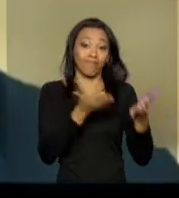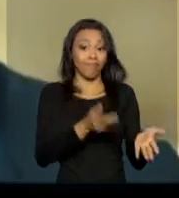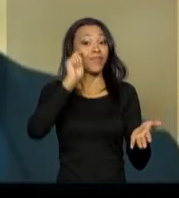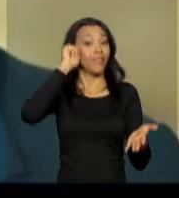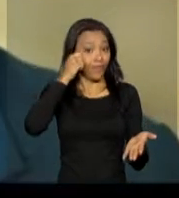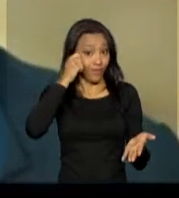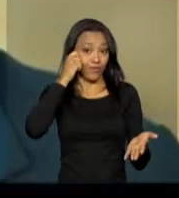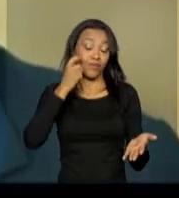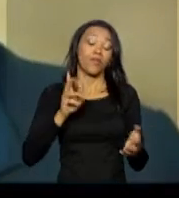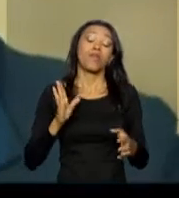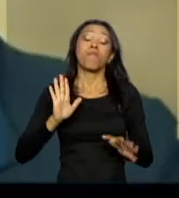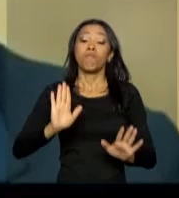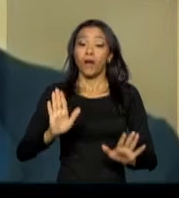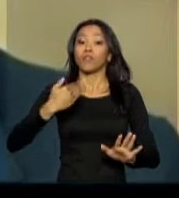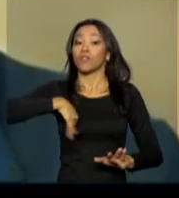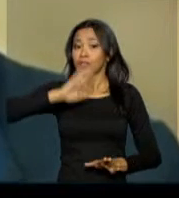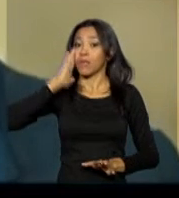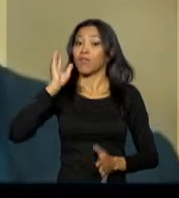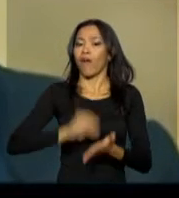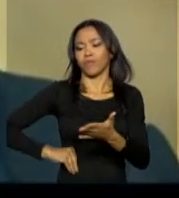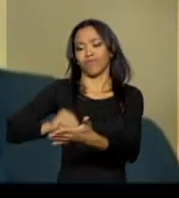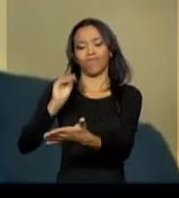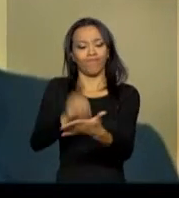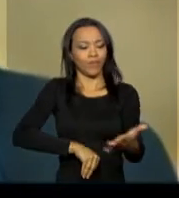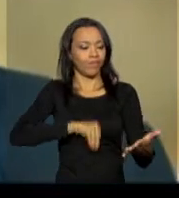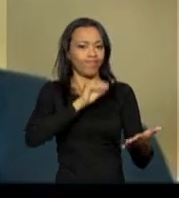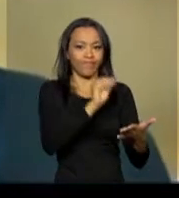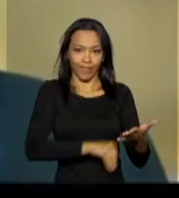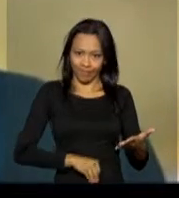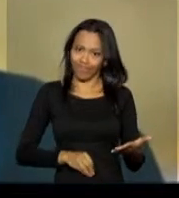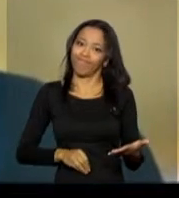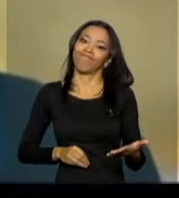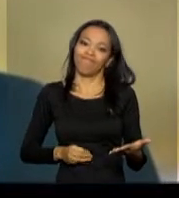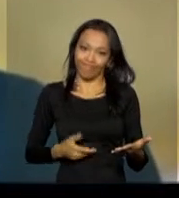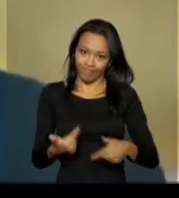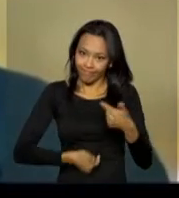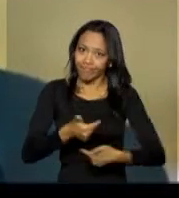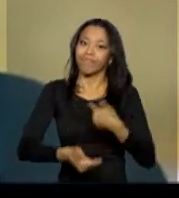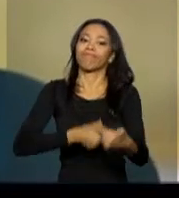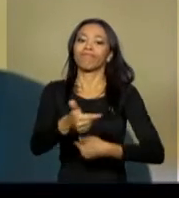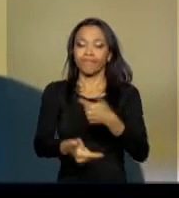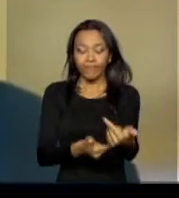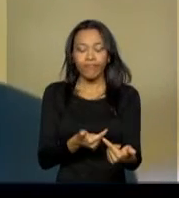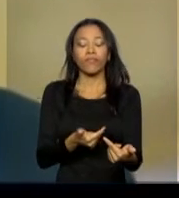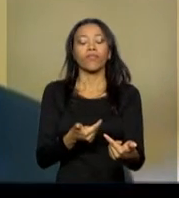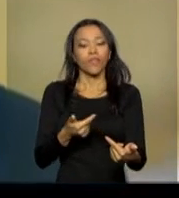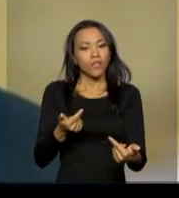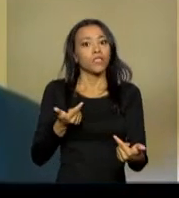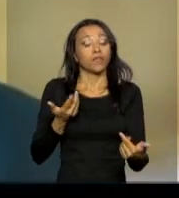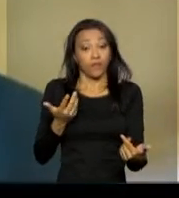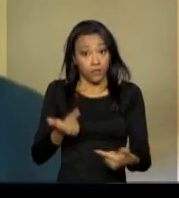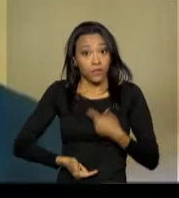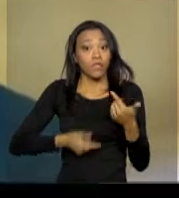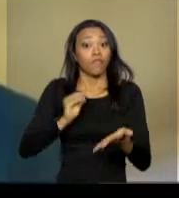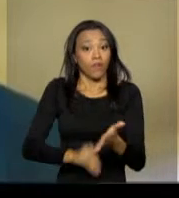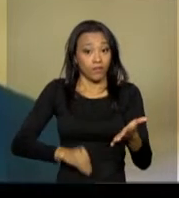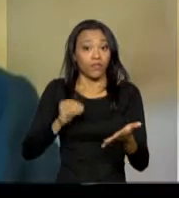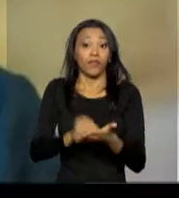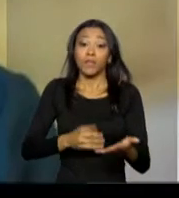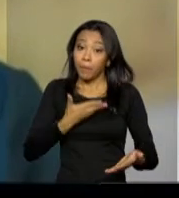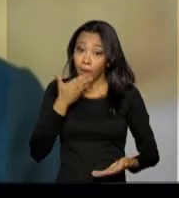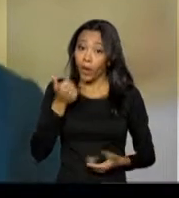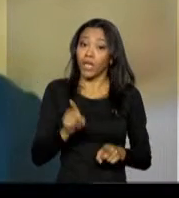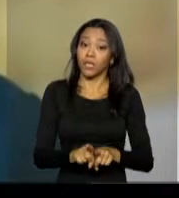negros. Mas sabemos que há muito, muito mesmo ainda por fazer e muito, muito mesmo por